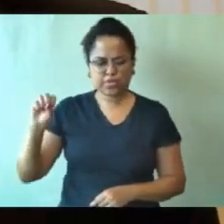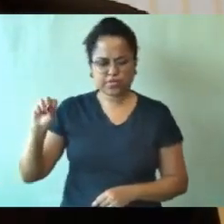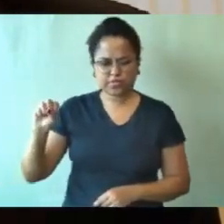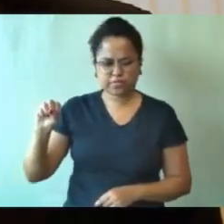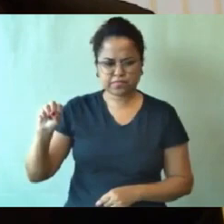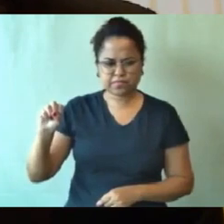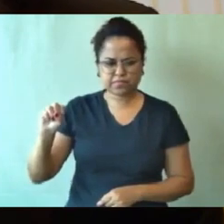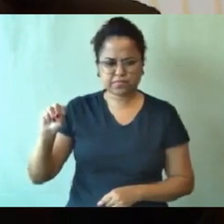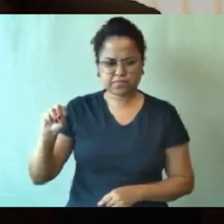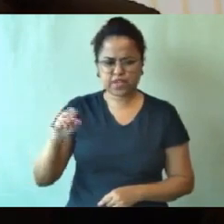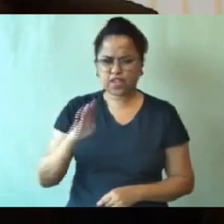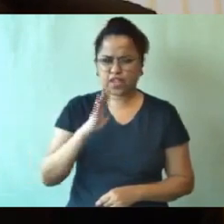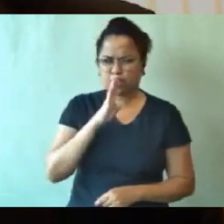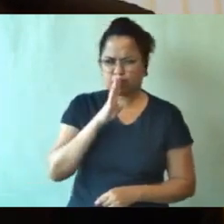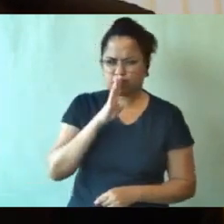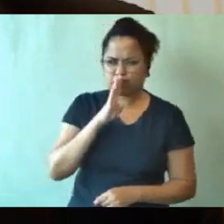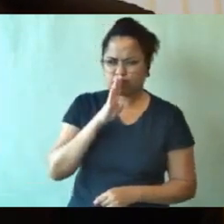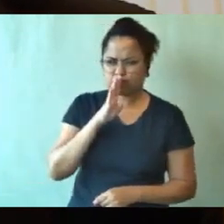Tá. Agora voltou.